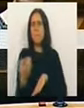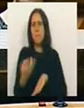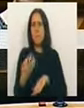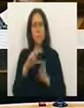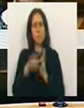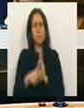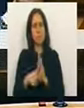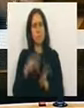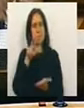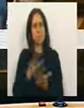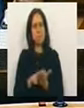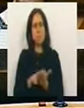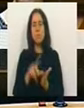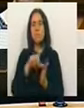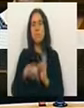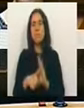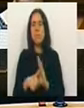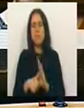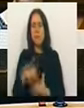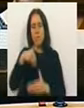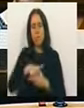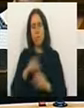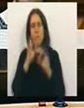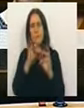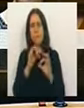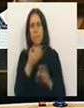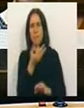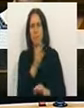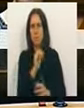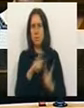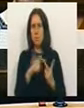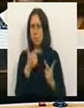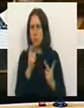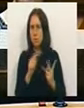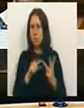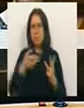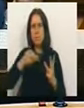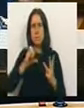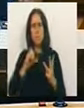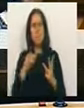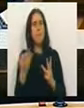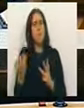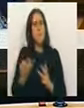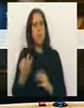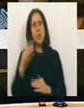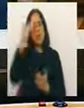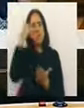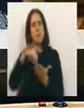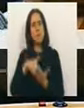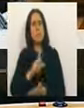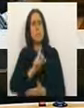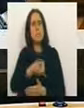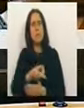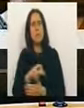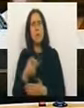projeto um projeto de aumento pelo ps e pelo bloco de esquerda e pelo pcp cujo resultado foi a redução